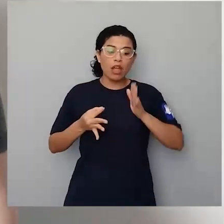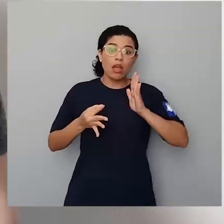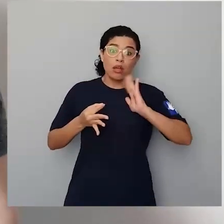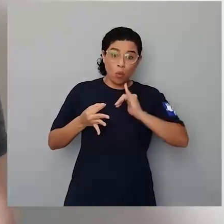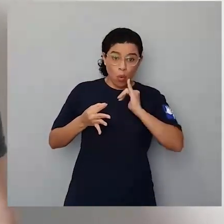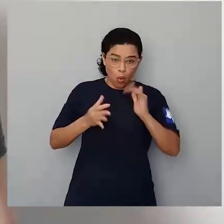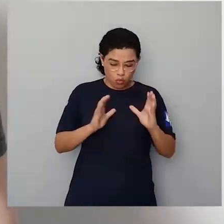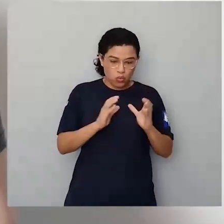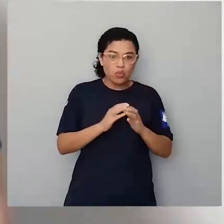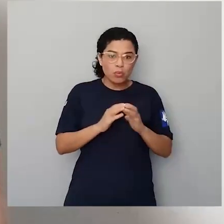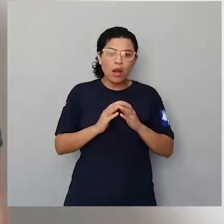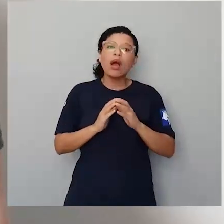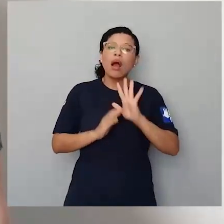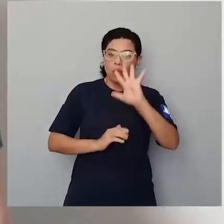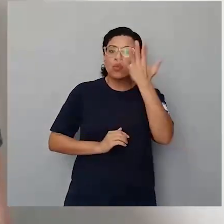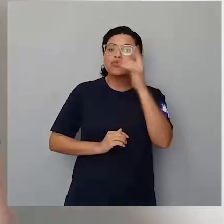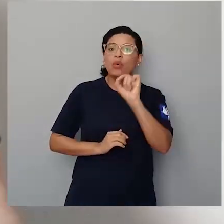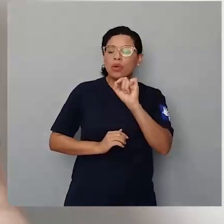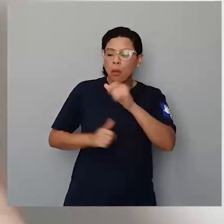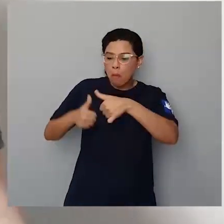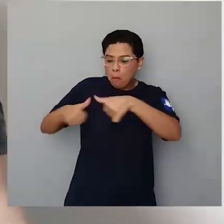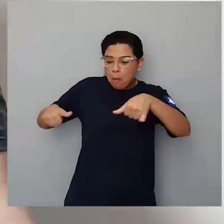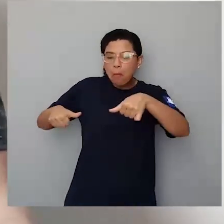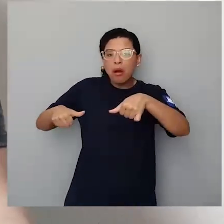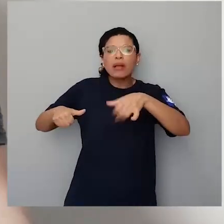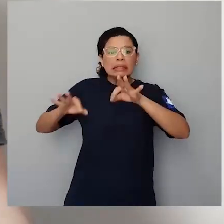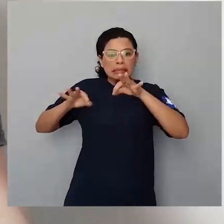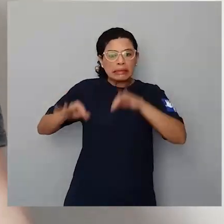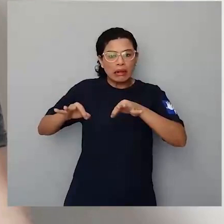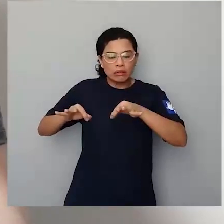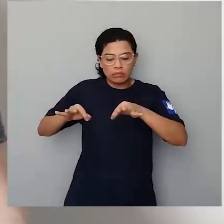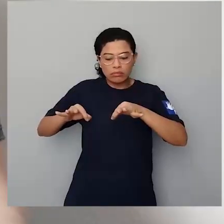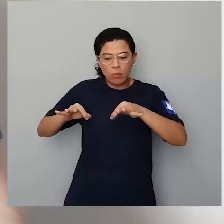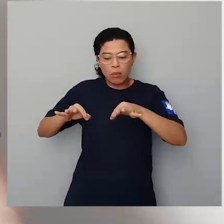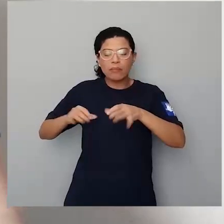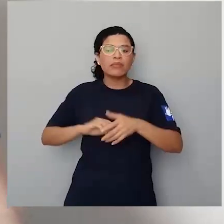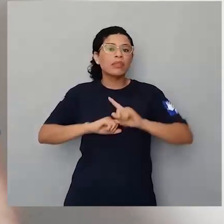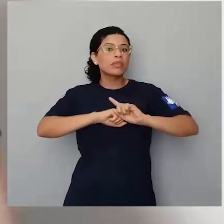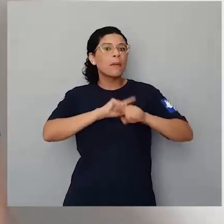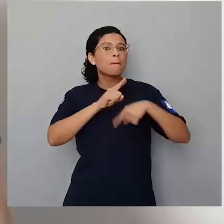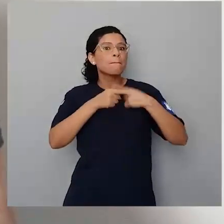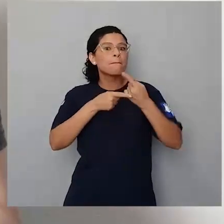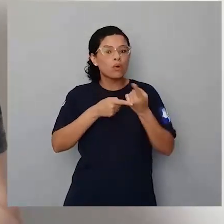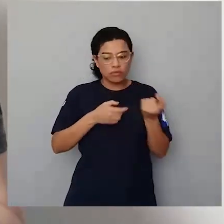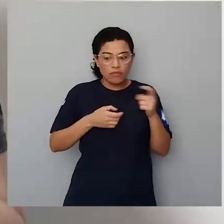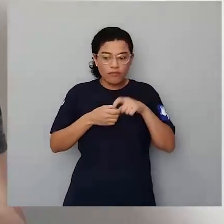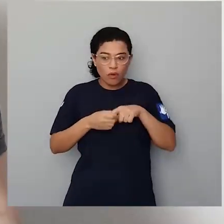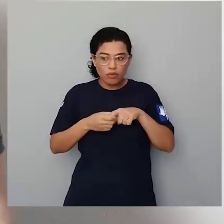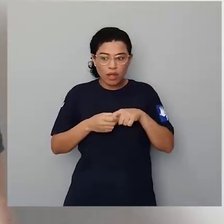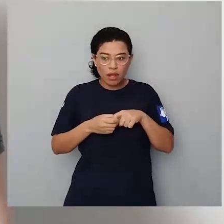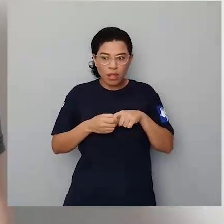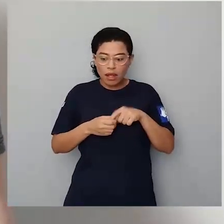que já aconteceu algumas vezes deles colocarem o curativo lá no buraco da calçada e depois de um